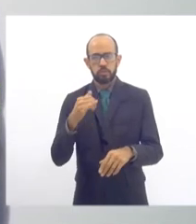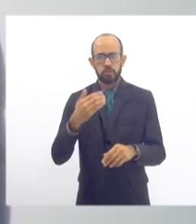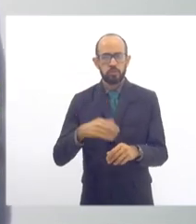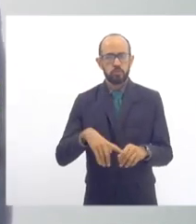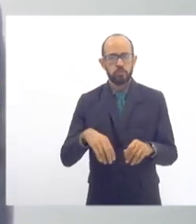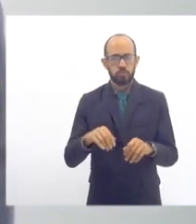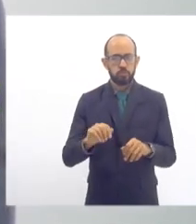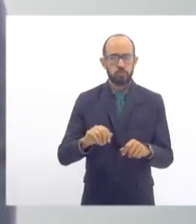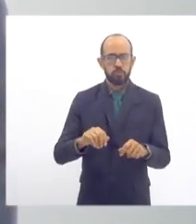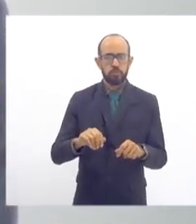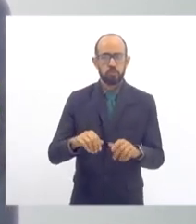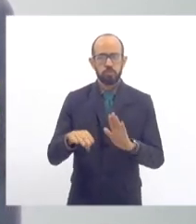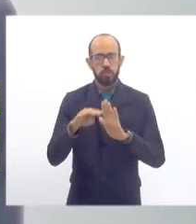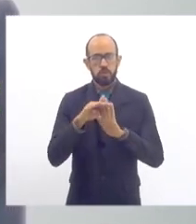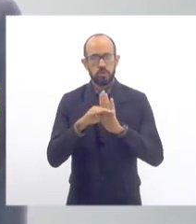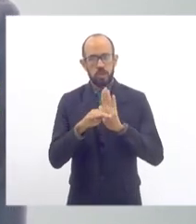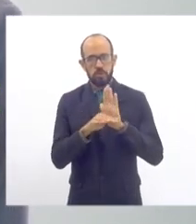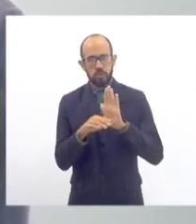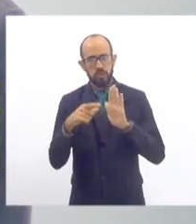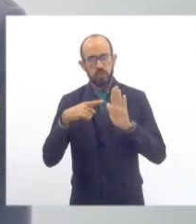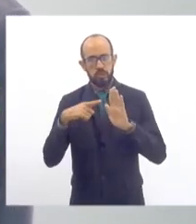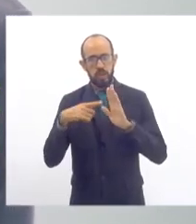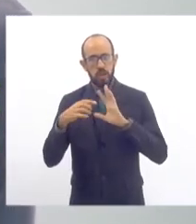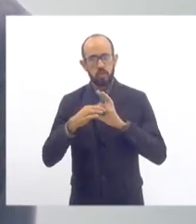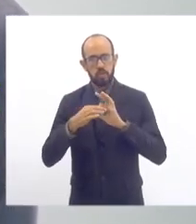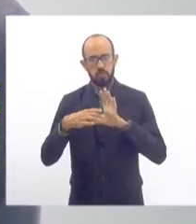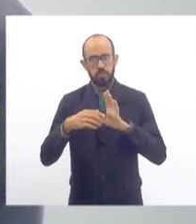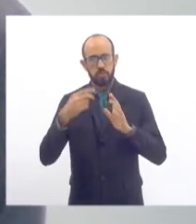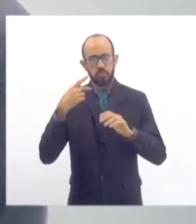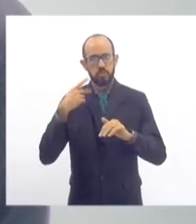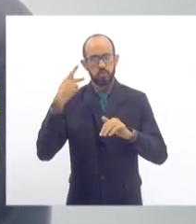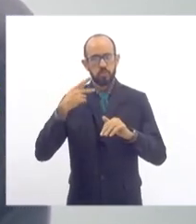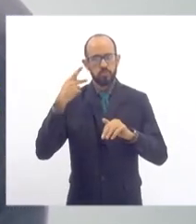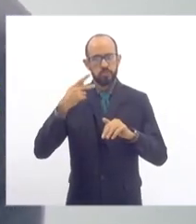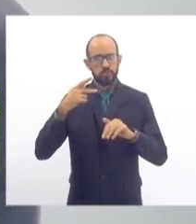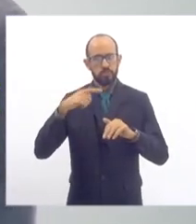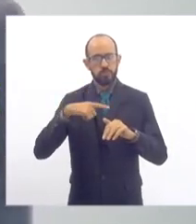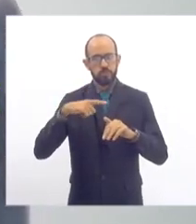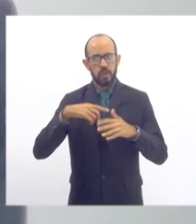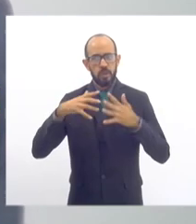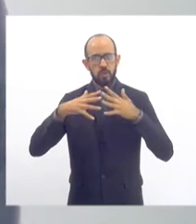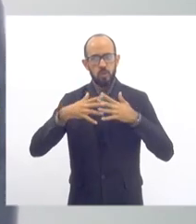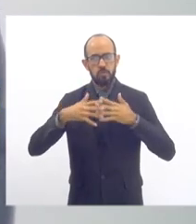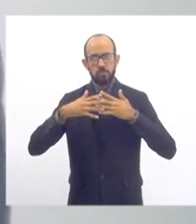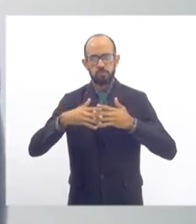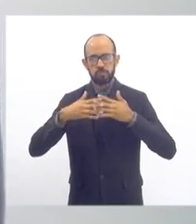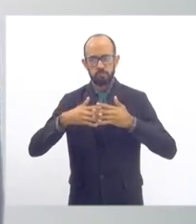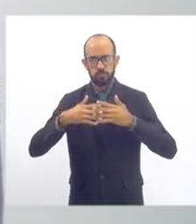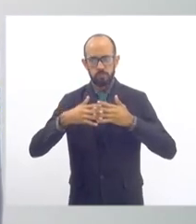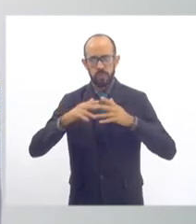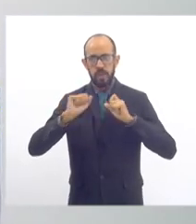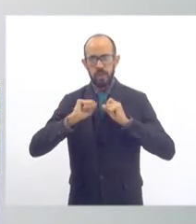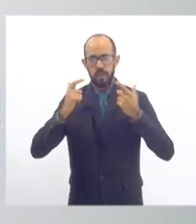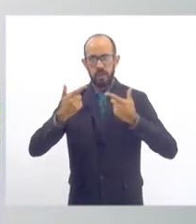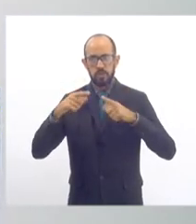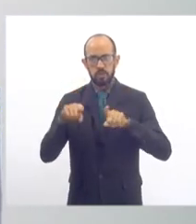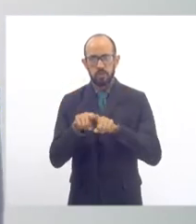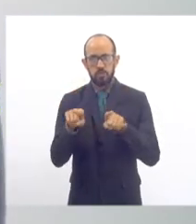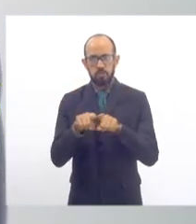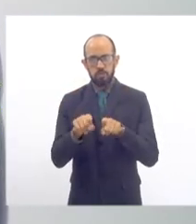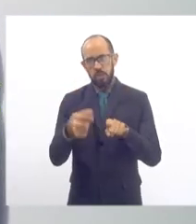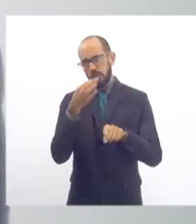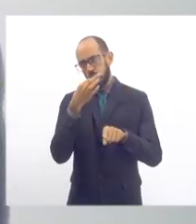respeitando a autonomia dos procuradores, conflitividade de avaliações, que a Assembleia Legislativa também se posicione